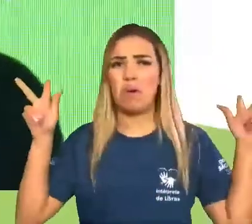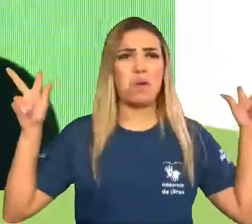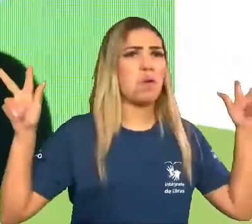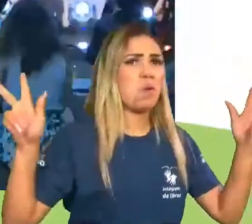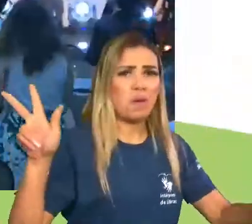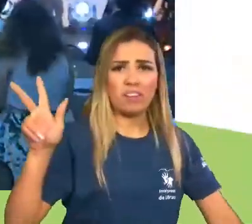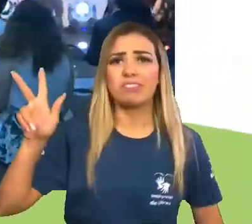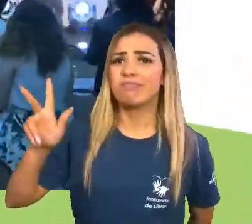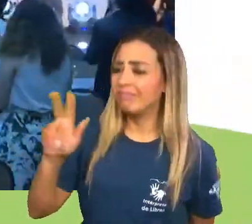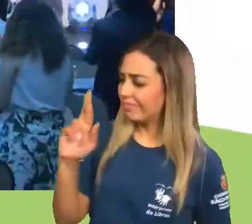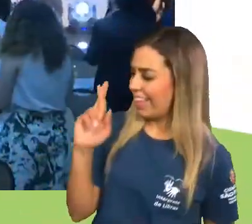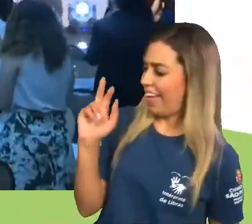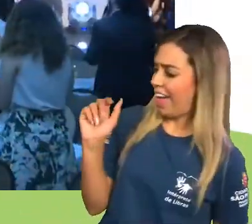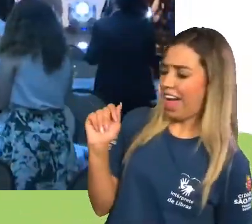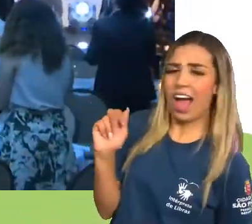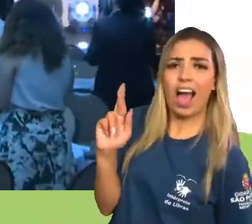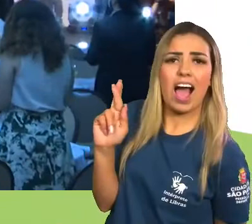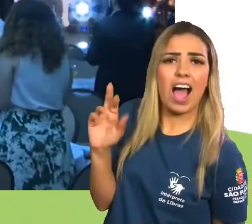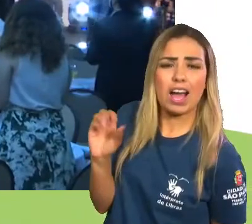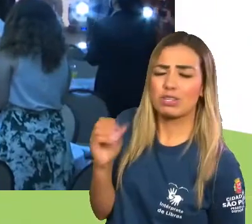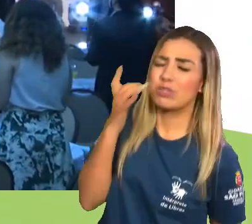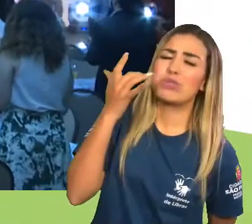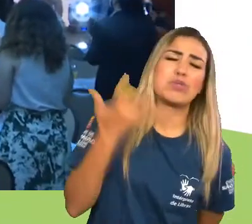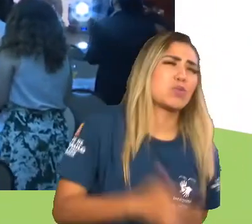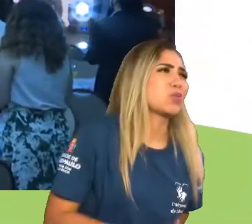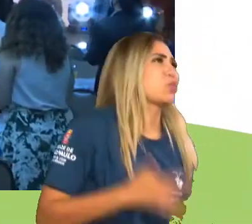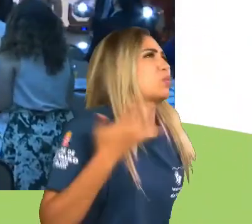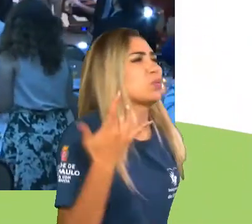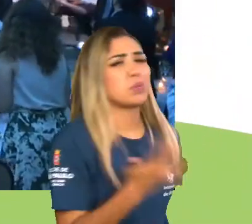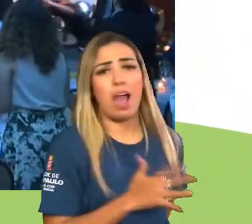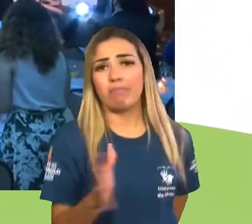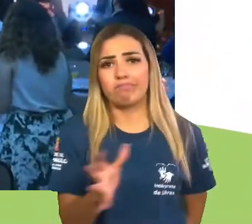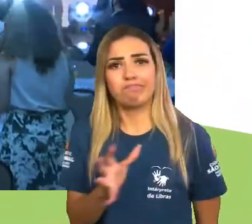Raro. Raro. Amor raro.